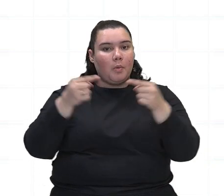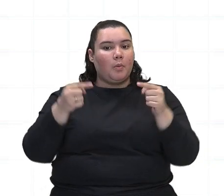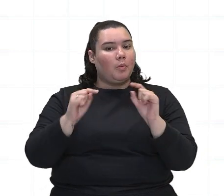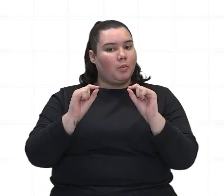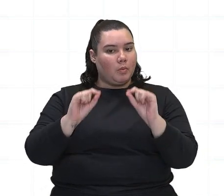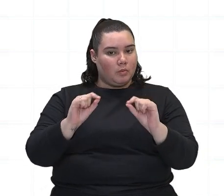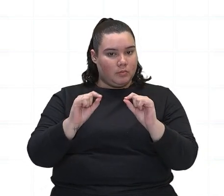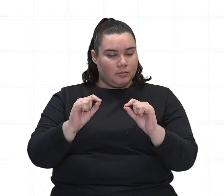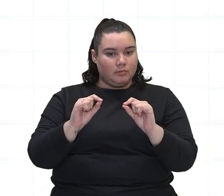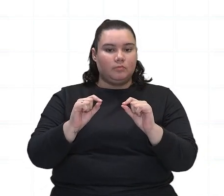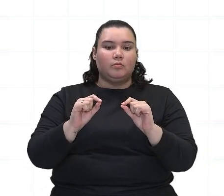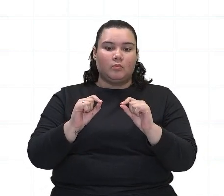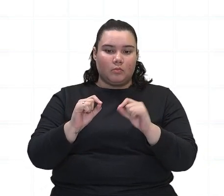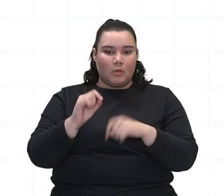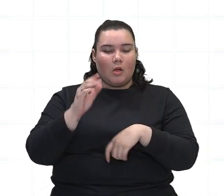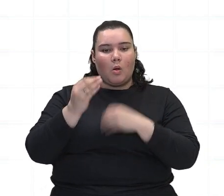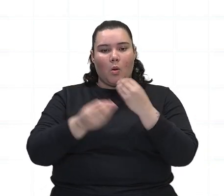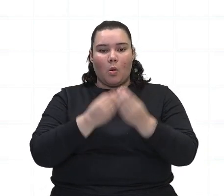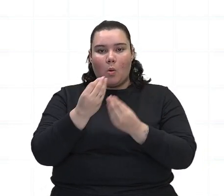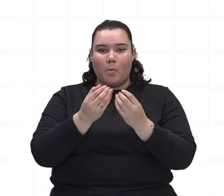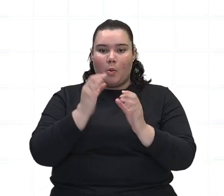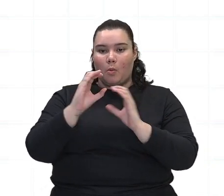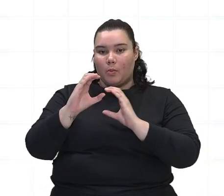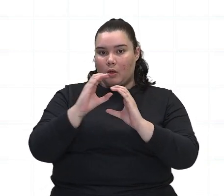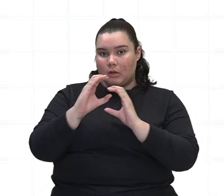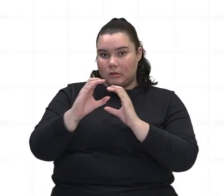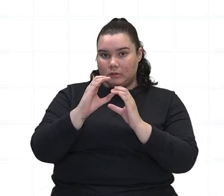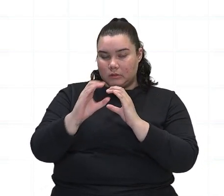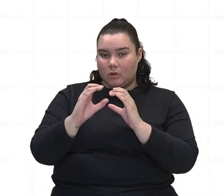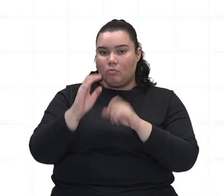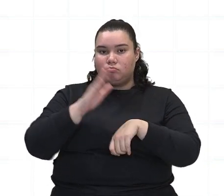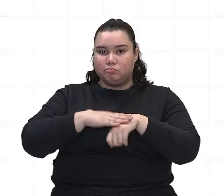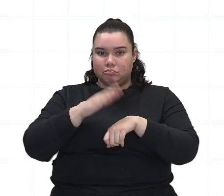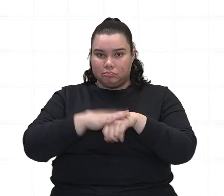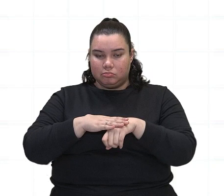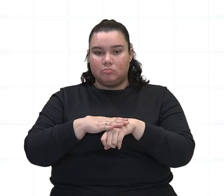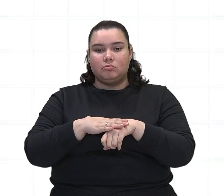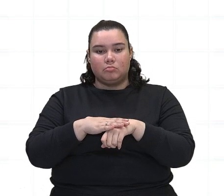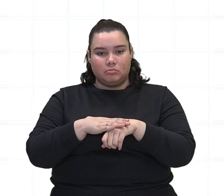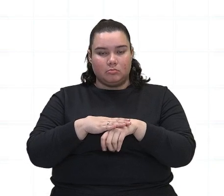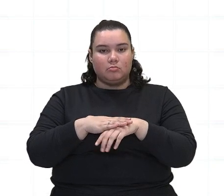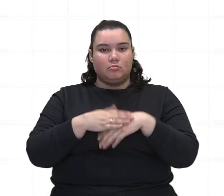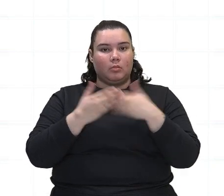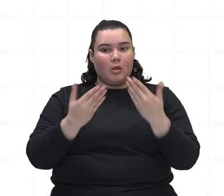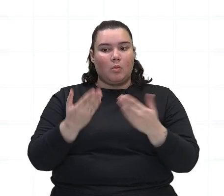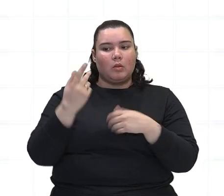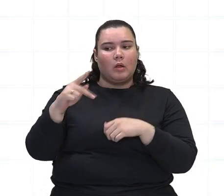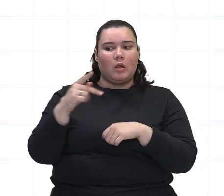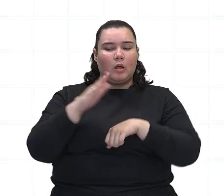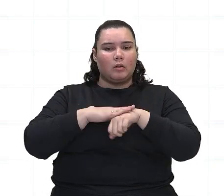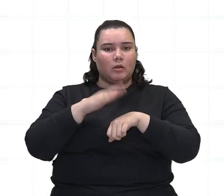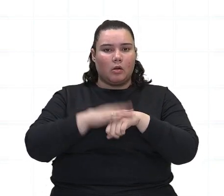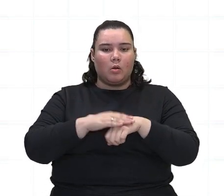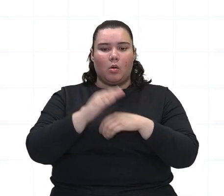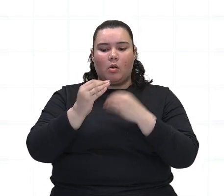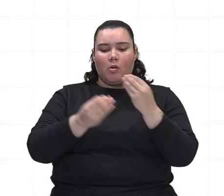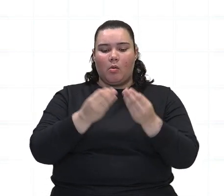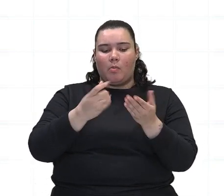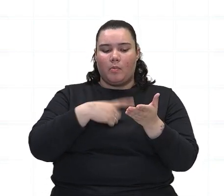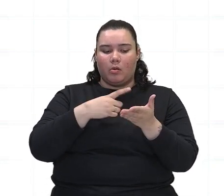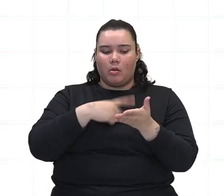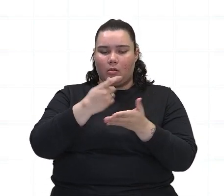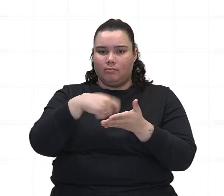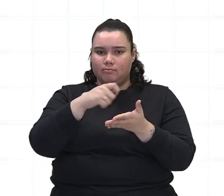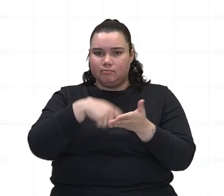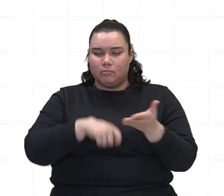Com a intenção comunicativa, não é? Então, de acordo com a intenção de quem escreve, de quem fala,